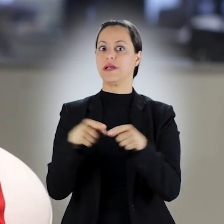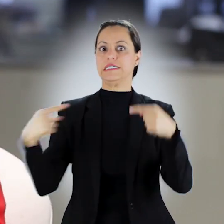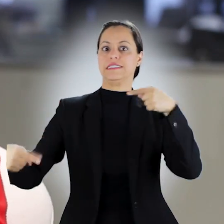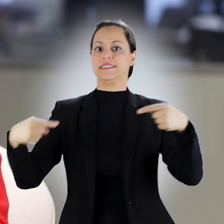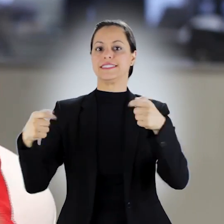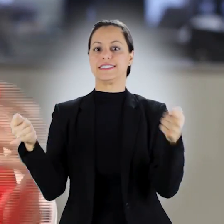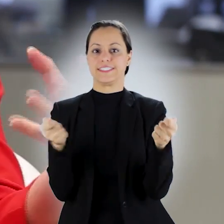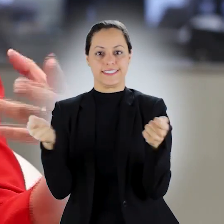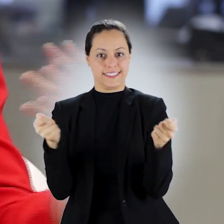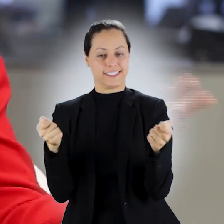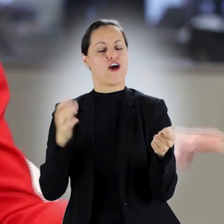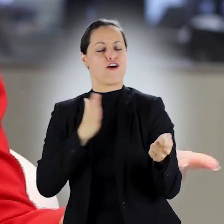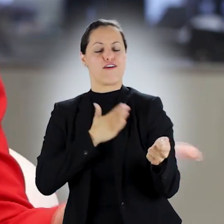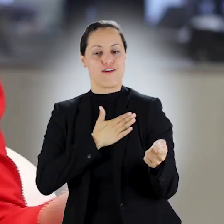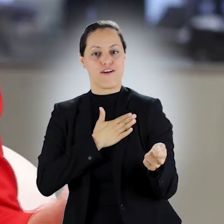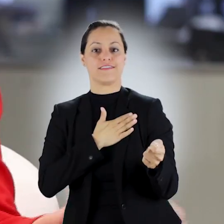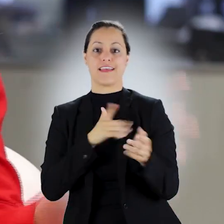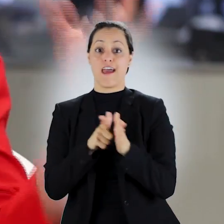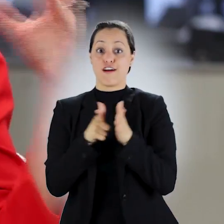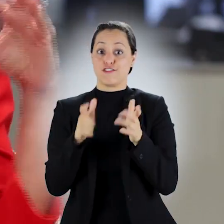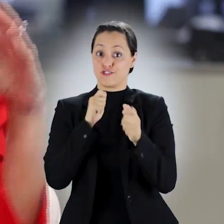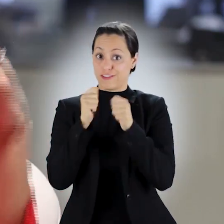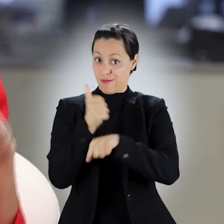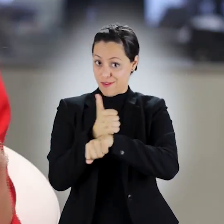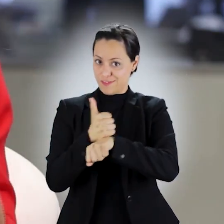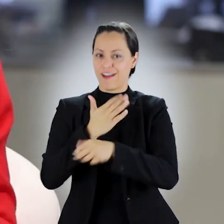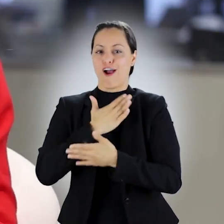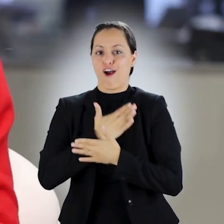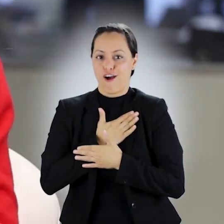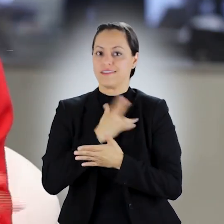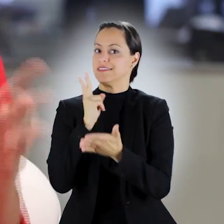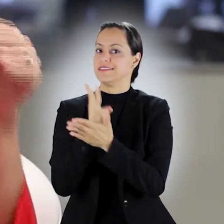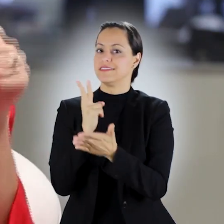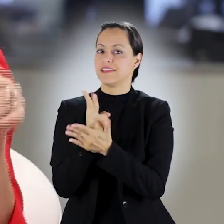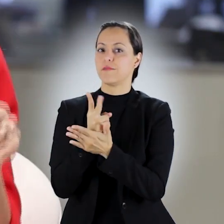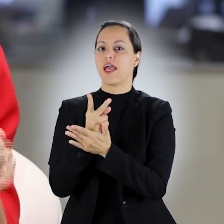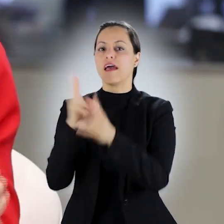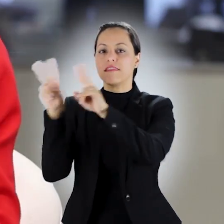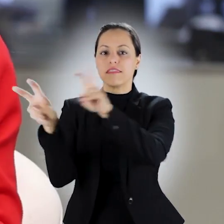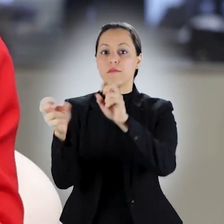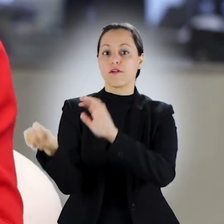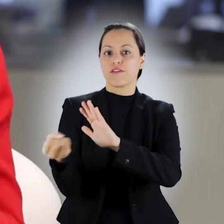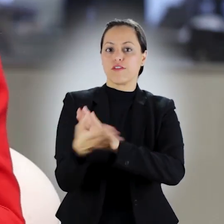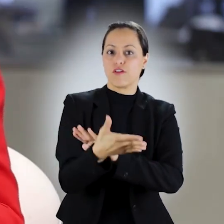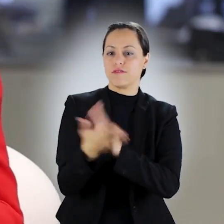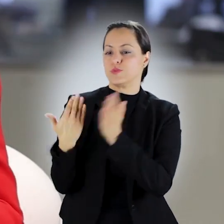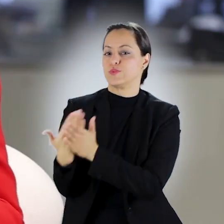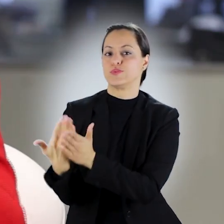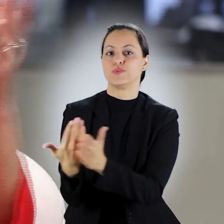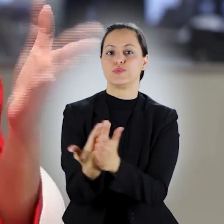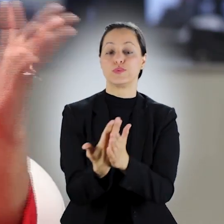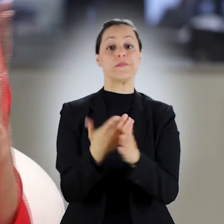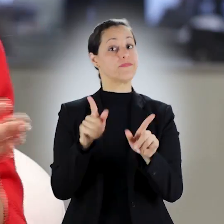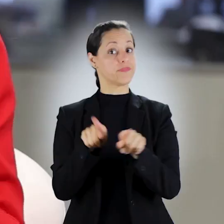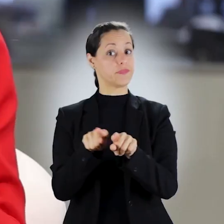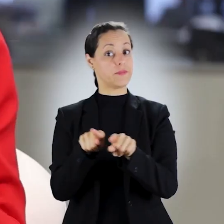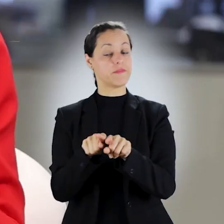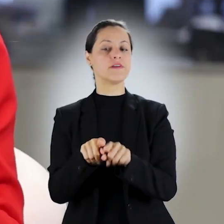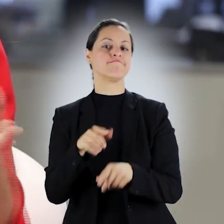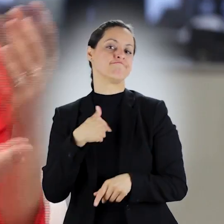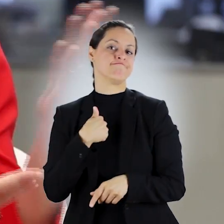adoro fazer. Acho que isso é muito do jornalista, né? Ele gosta de estar sempre mergulhado em assuntos novos e se aprofundar. Também